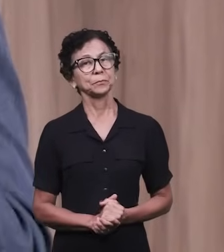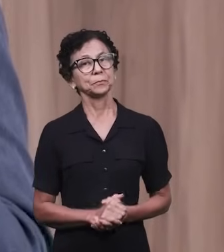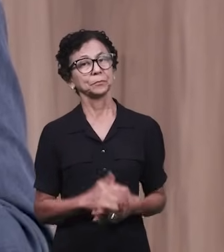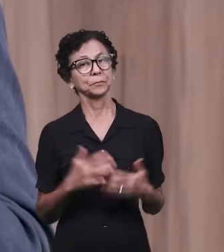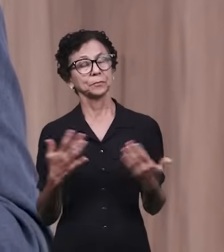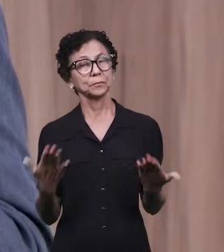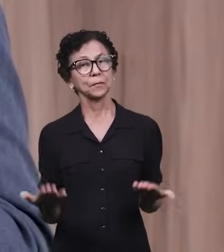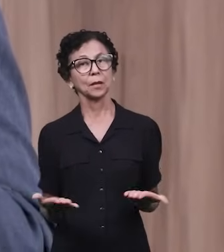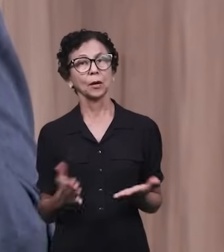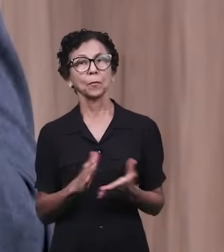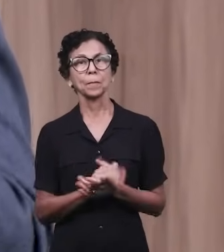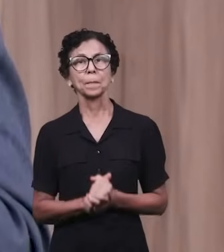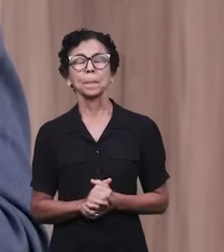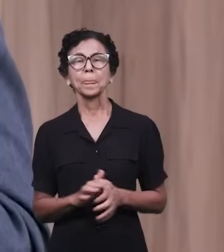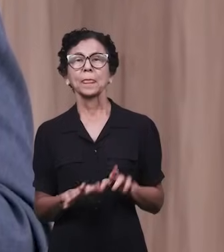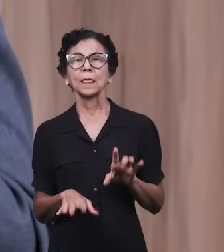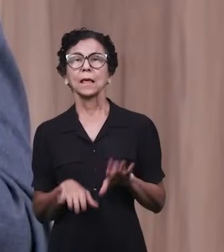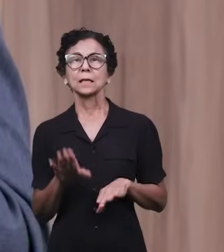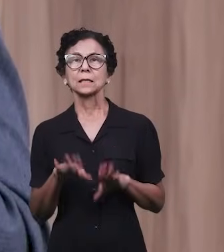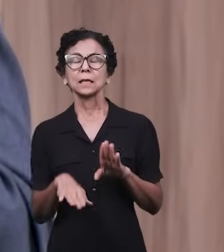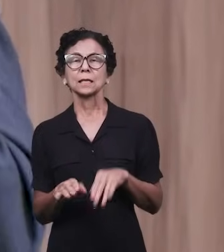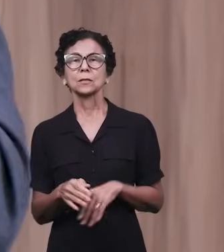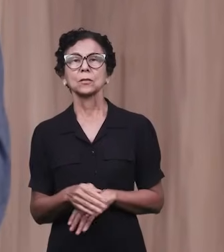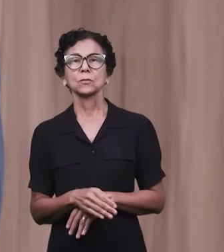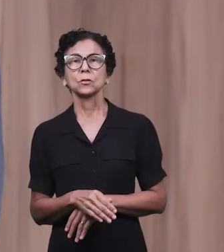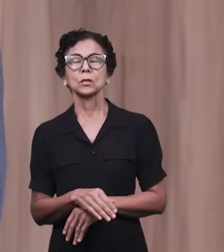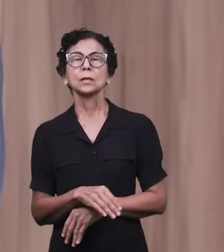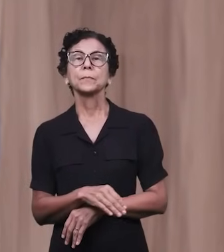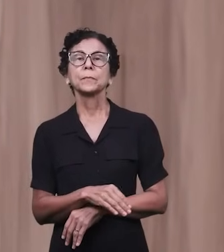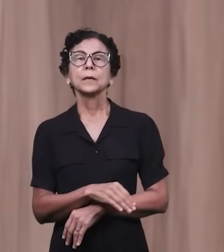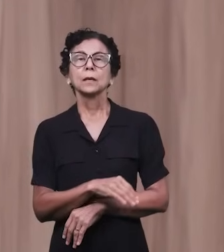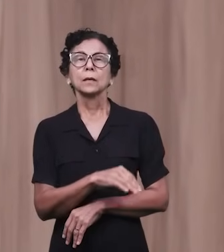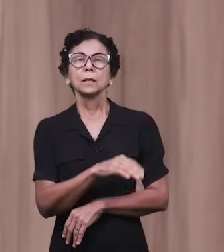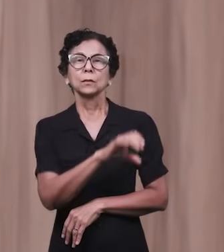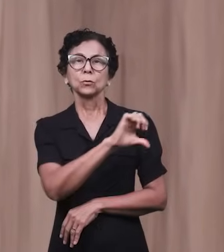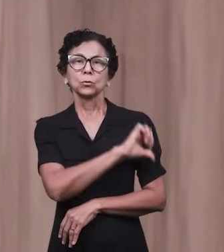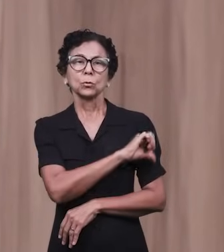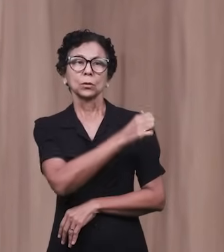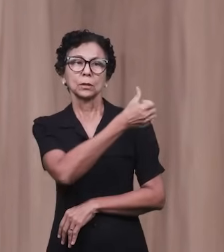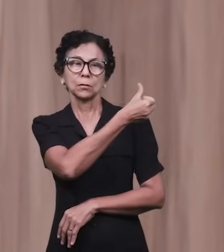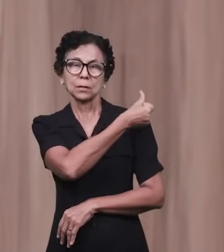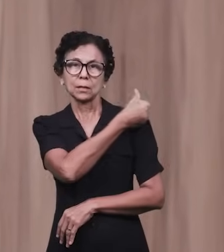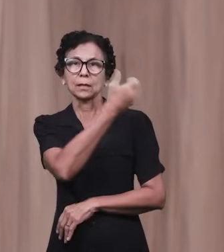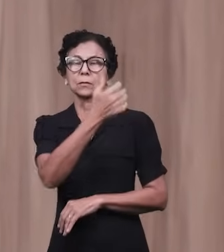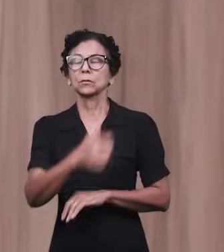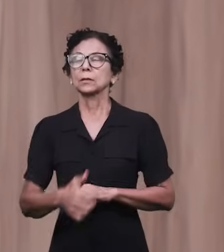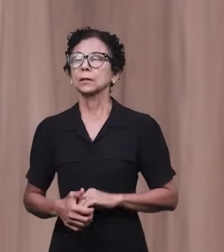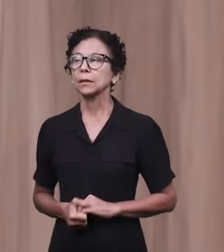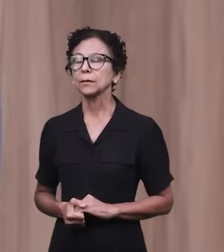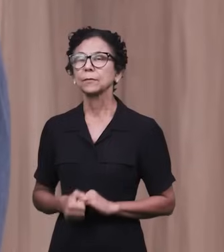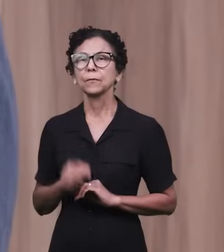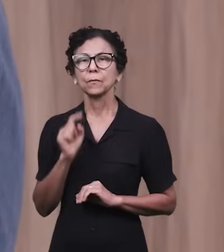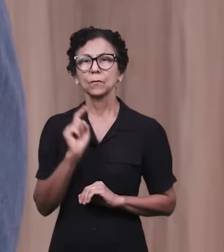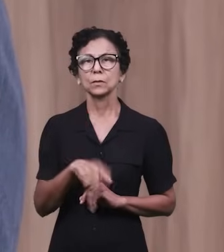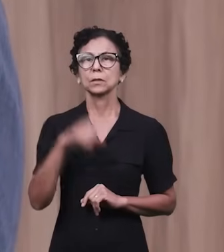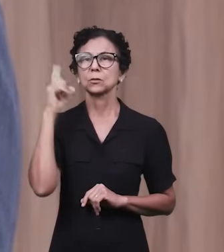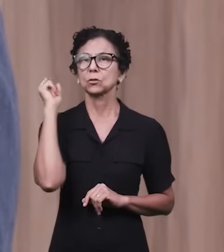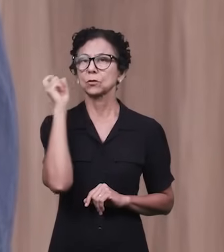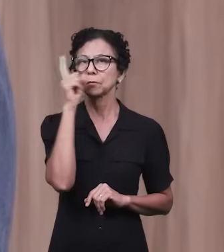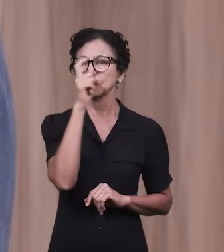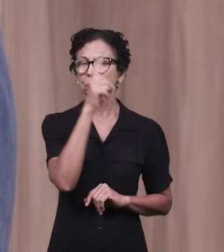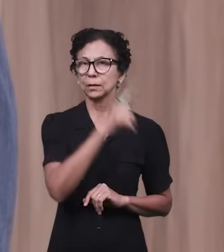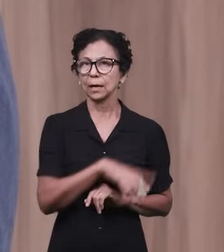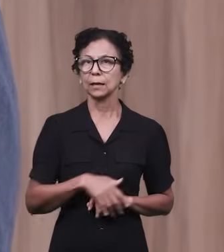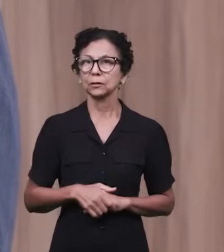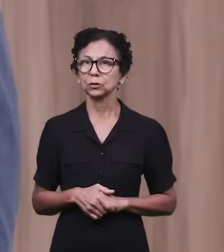Muitas vezes no ensino fundamental você ia lá, o aluno é bom, você ia lá, olha, está com essa dificuldade, você estava acompanhando. Agora chega no 9º